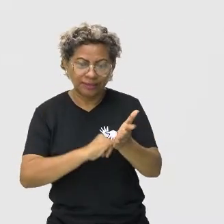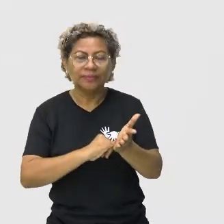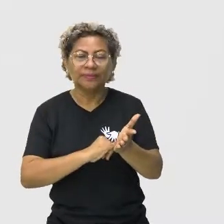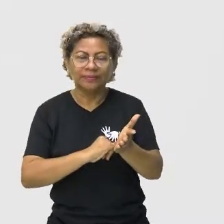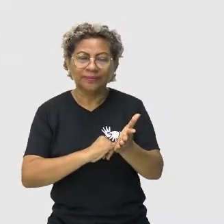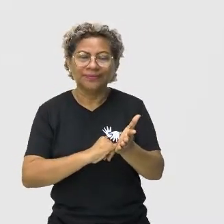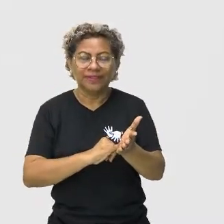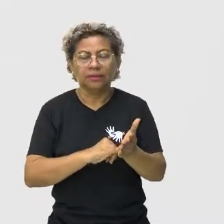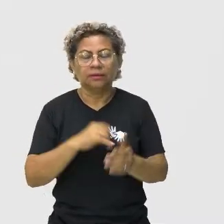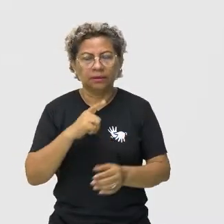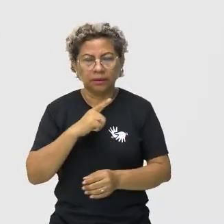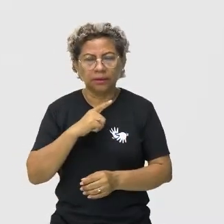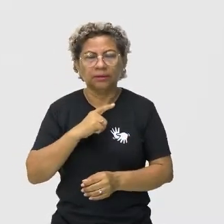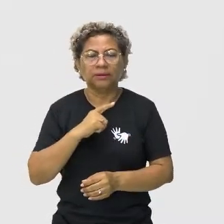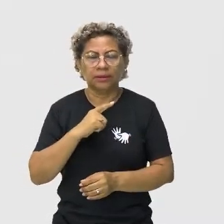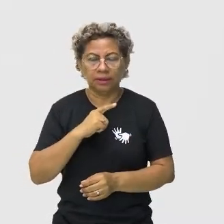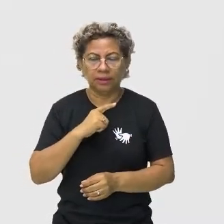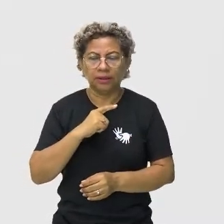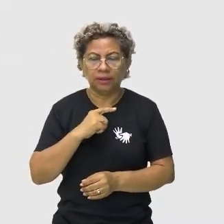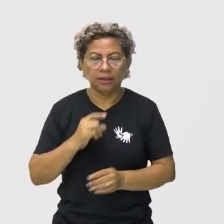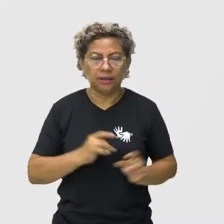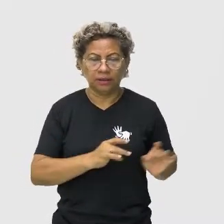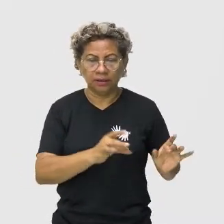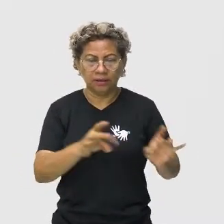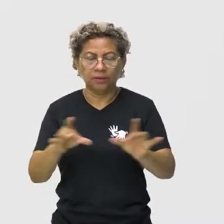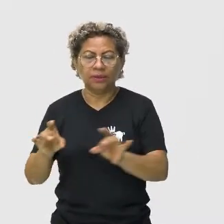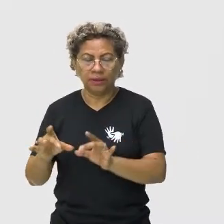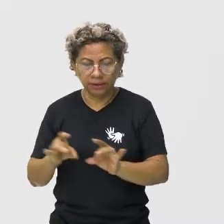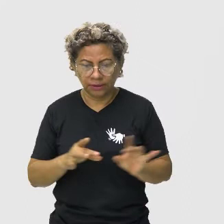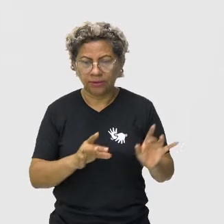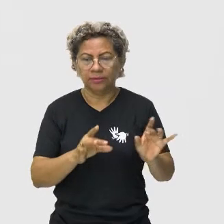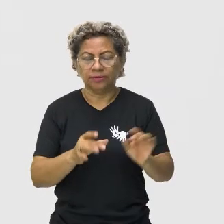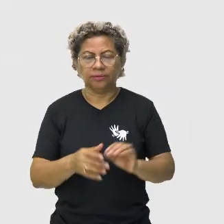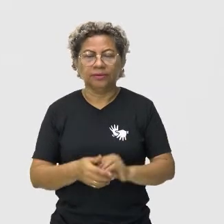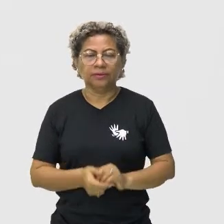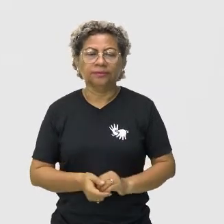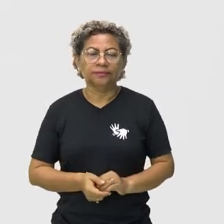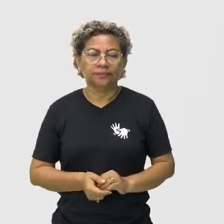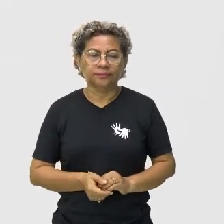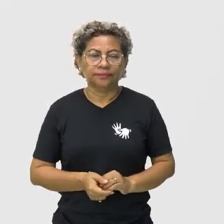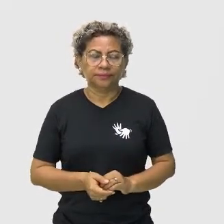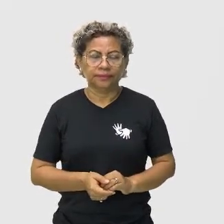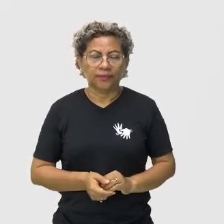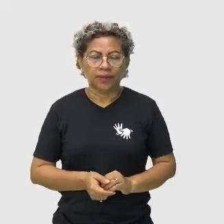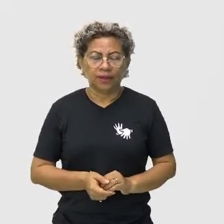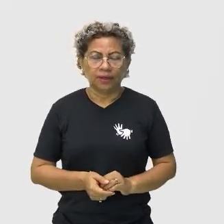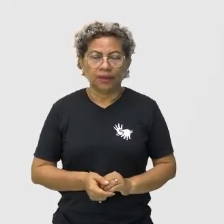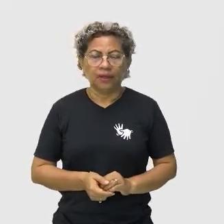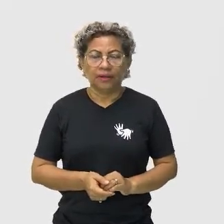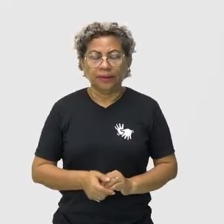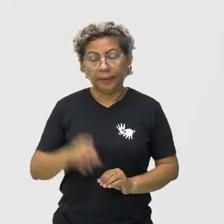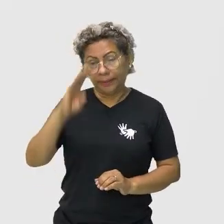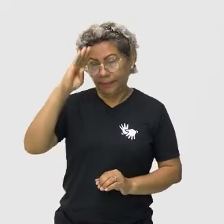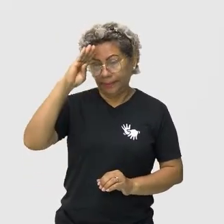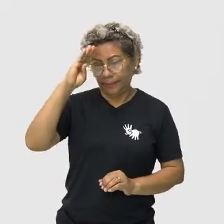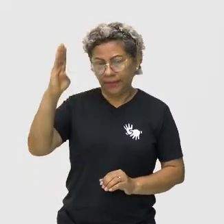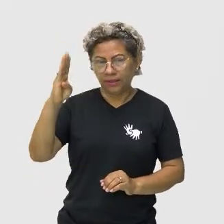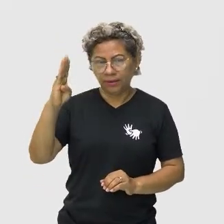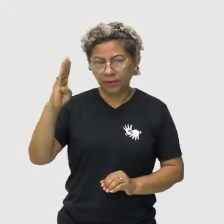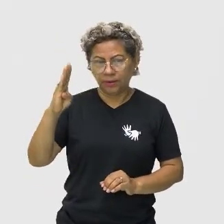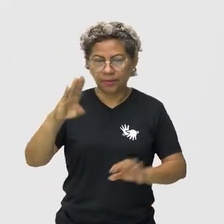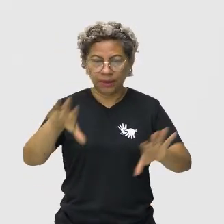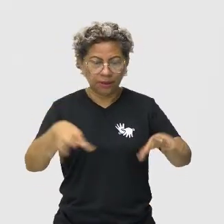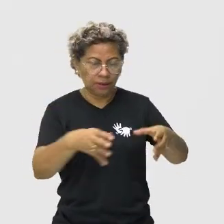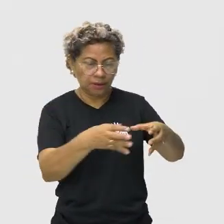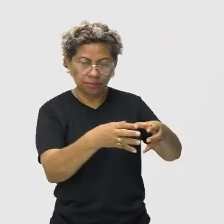alfandegárias, tá? Que vão estar relacionados aí ao comércio, tanto na parte aí, principalmente, dos países que